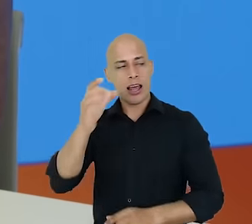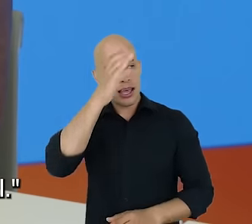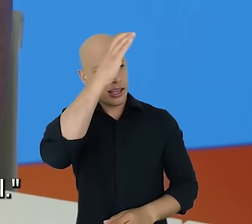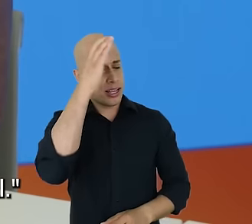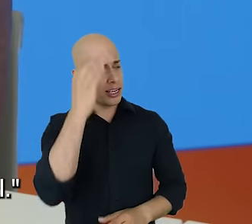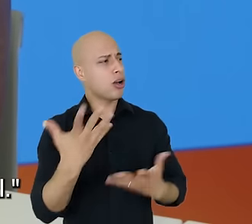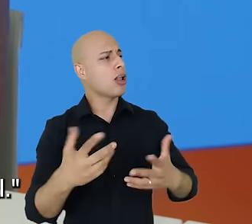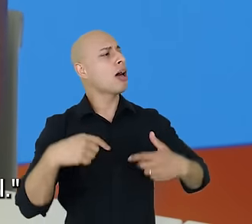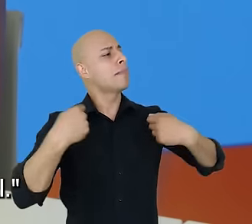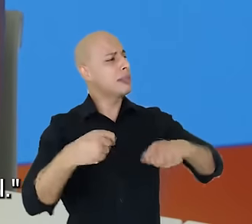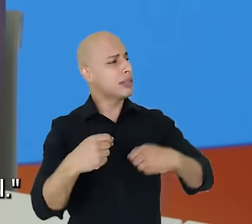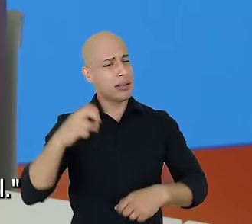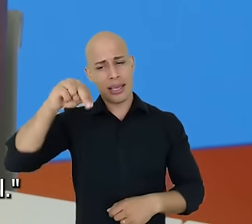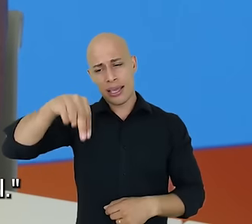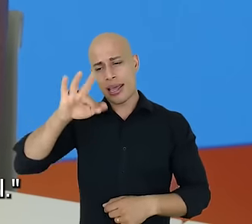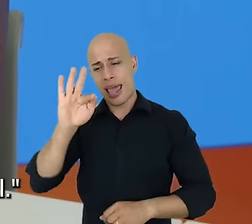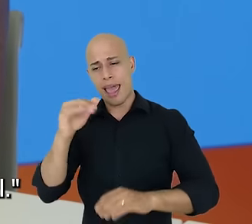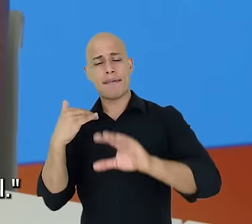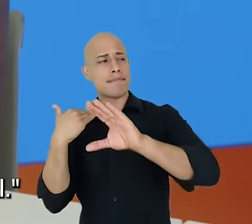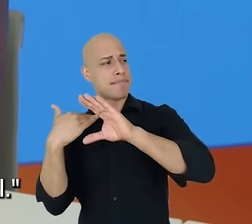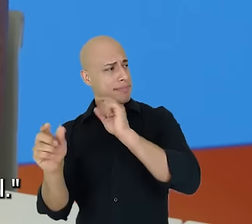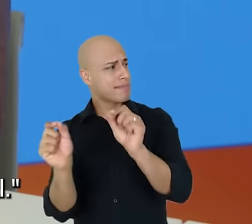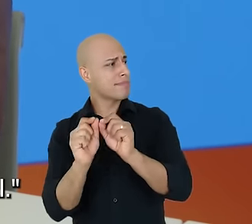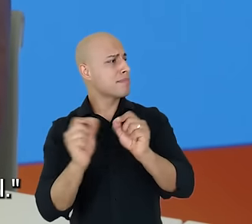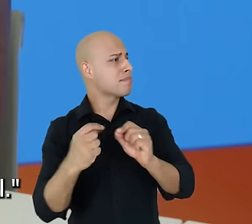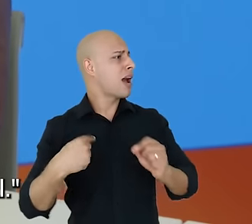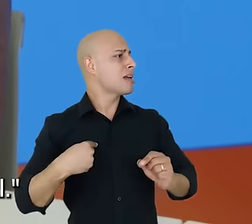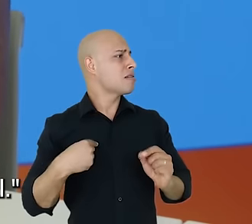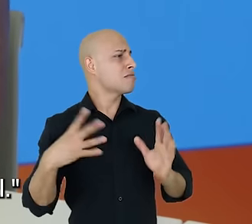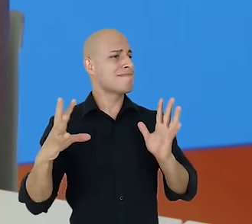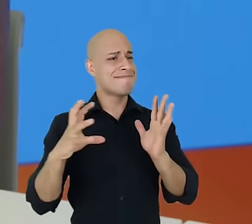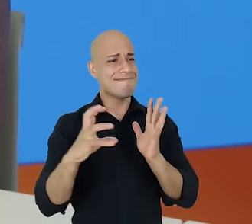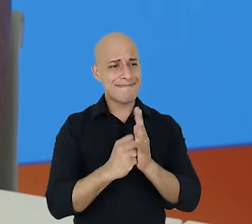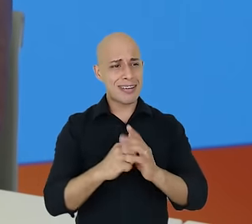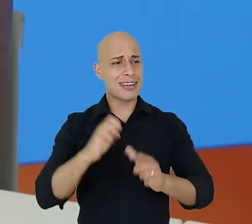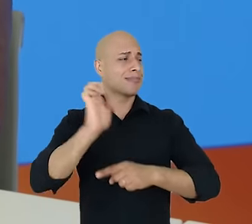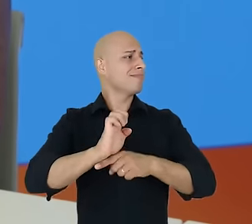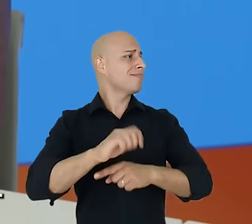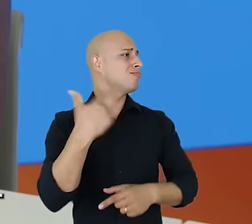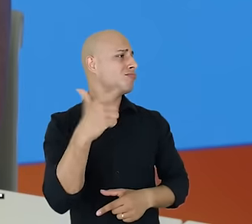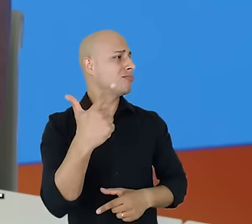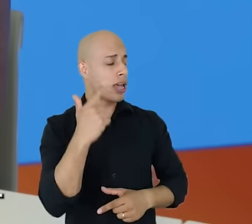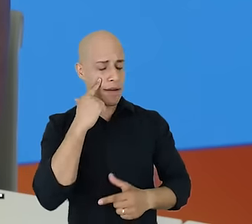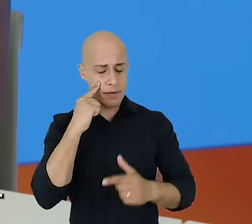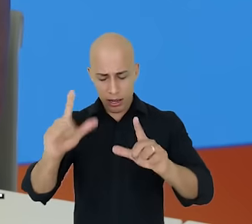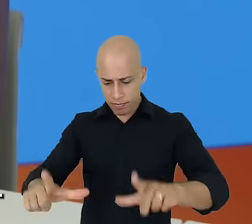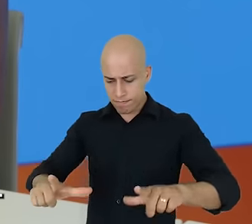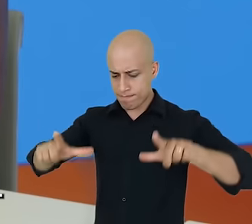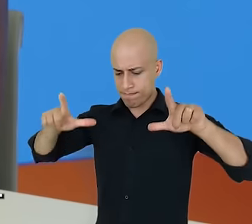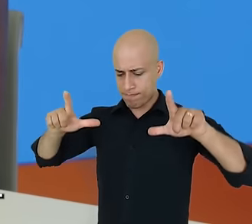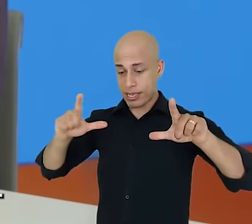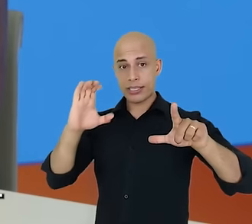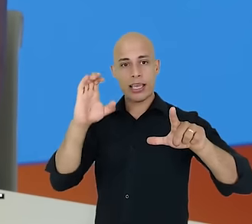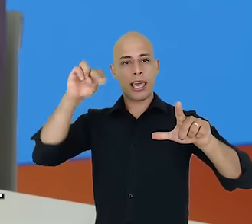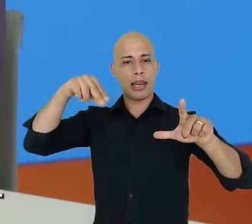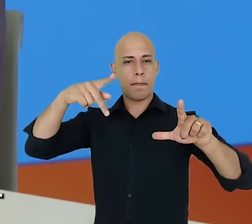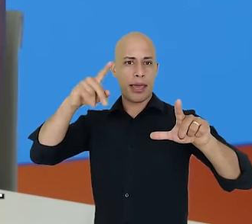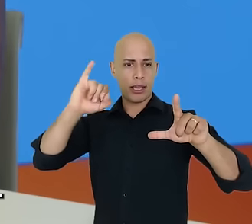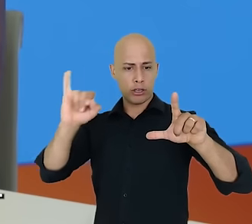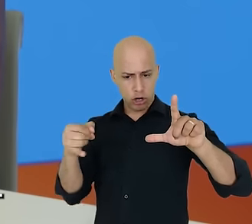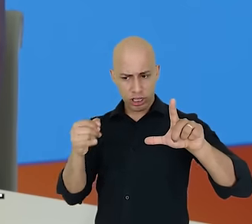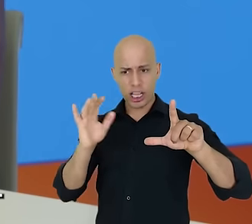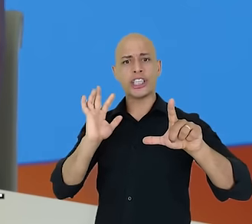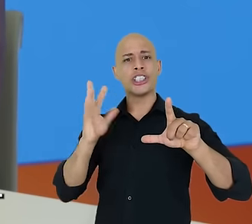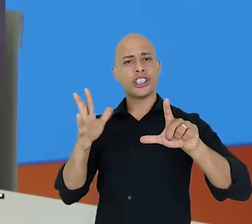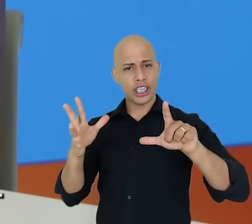falando Poxa eu preciso emitir uma nota mas eu nem tenho inscrição estadual né aí a gente vai observar que no cartão do CNPJ dele tem atividade